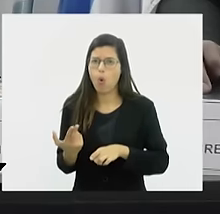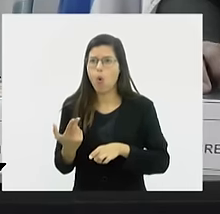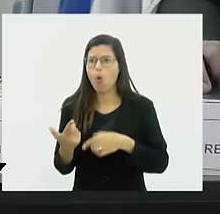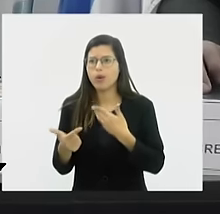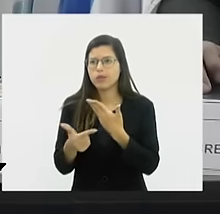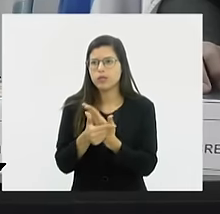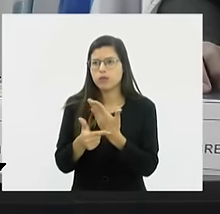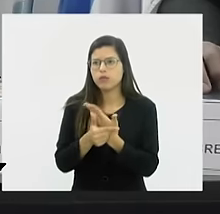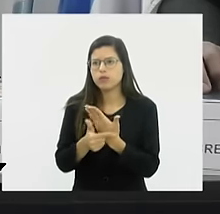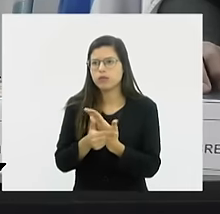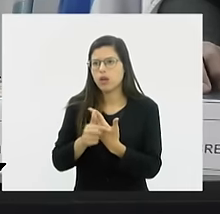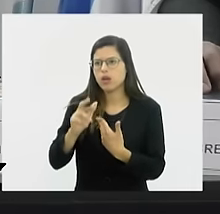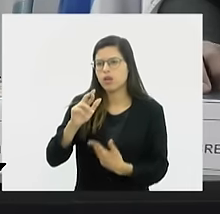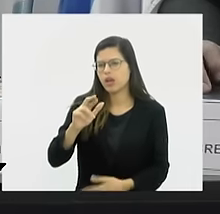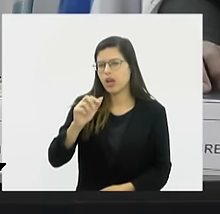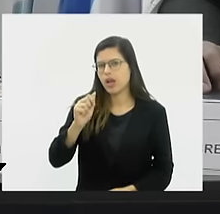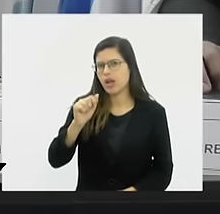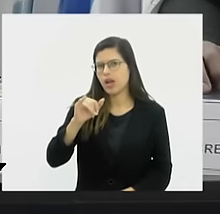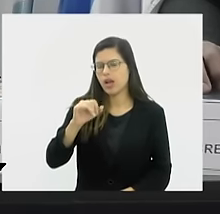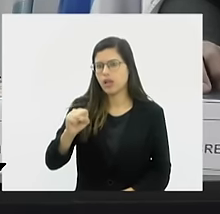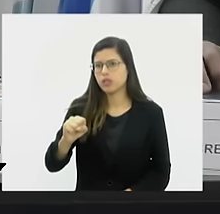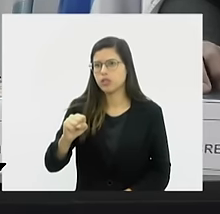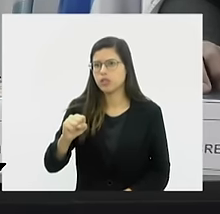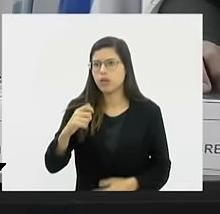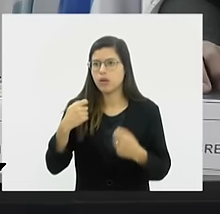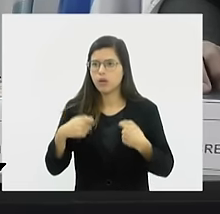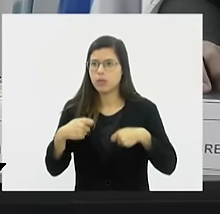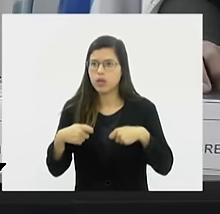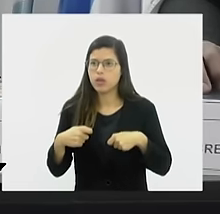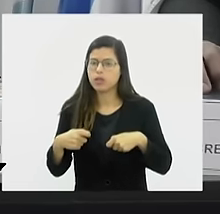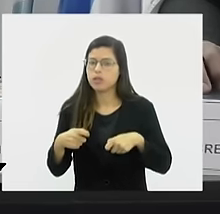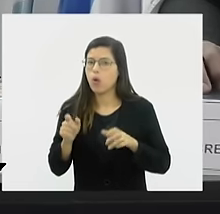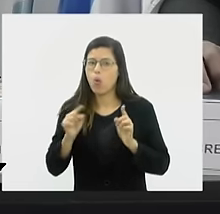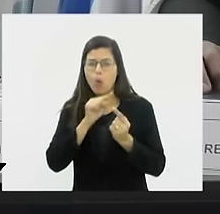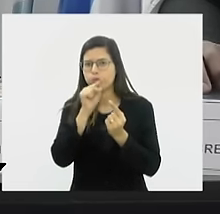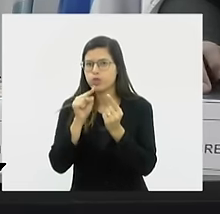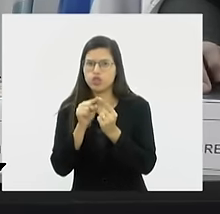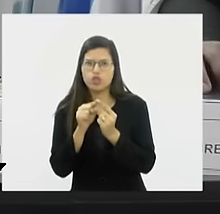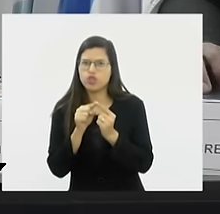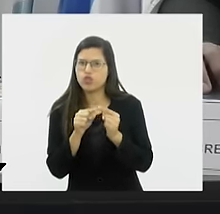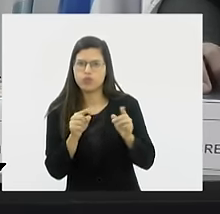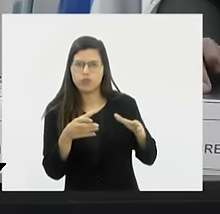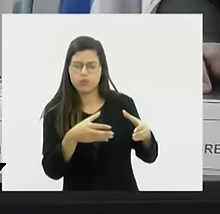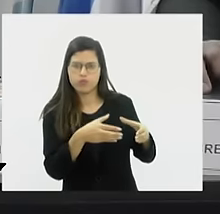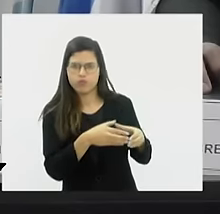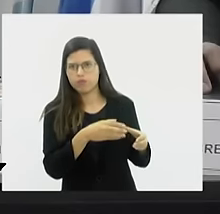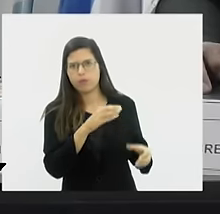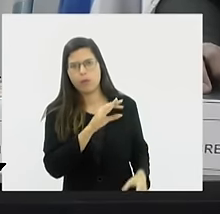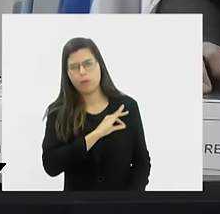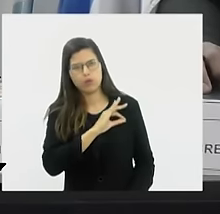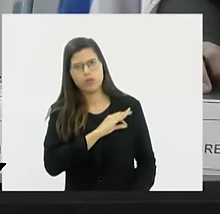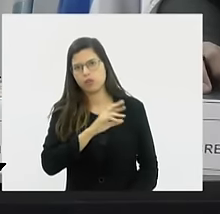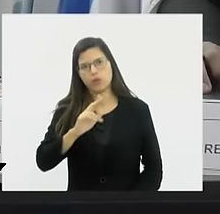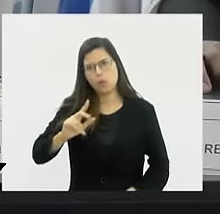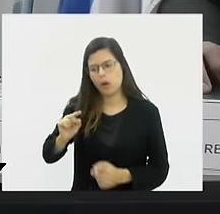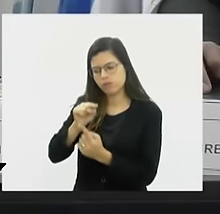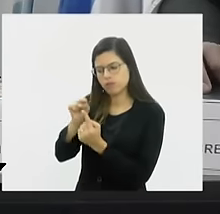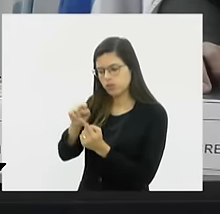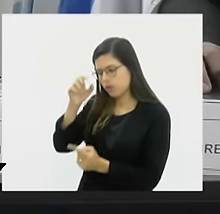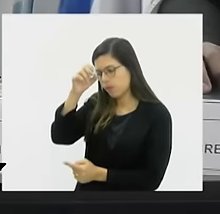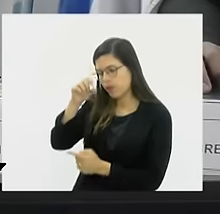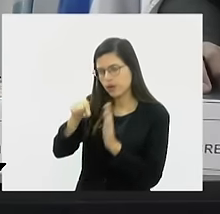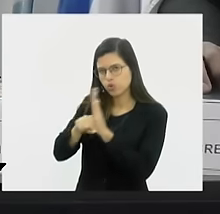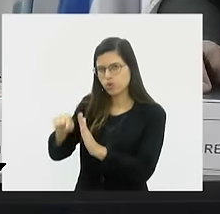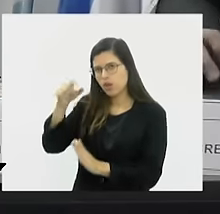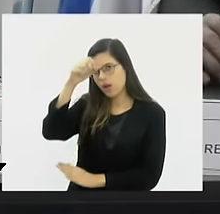regime de RAIS, que esse regime de RAIS seja em prol da própria corporação e não da prefeitura. É a primeira recomendação. Se todos os colegas estiverem